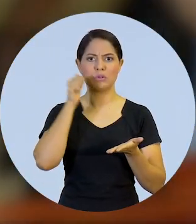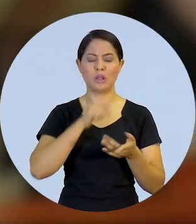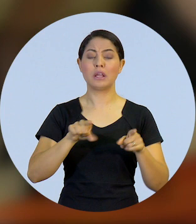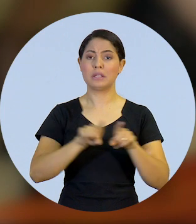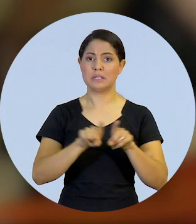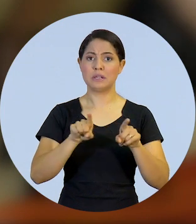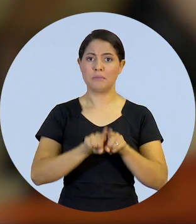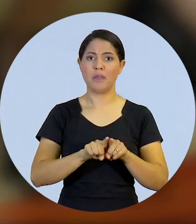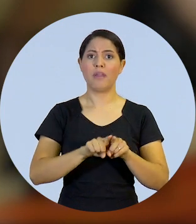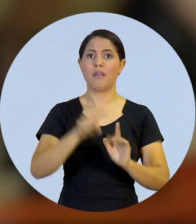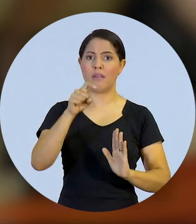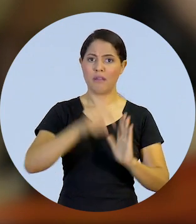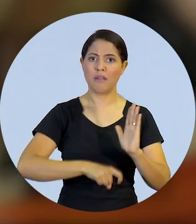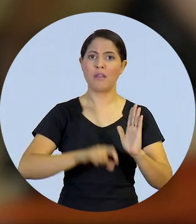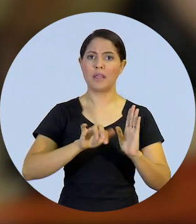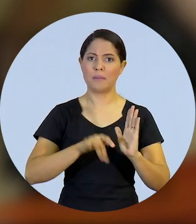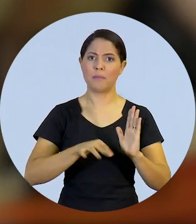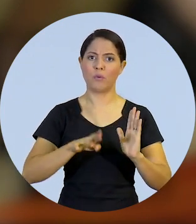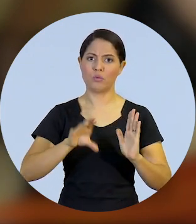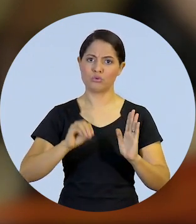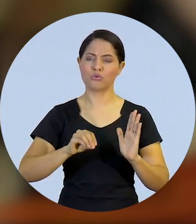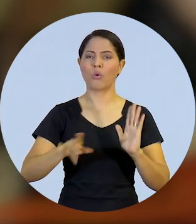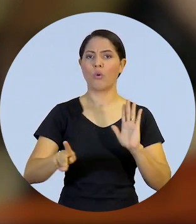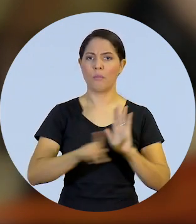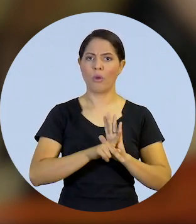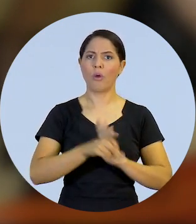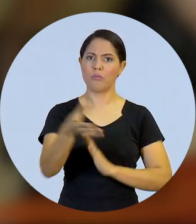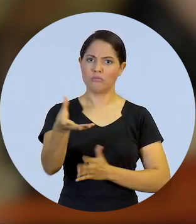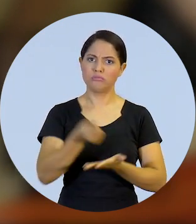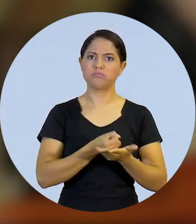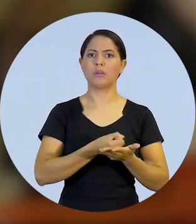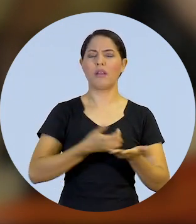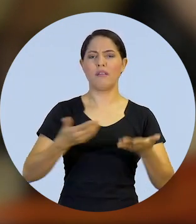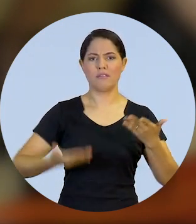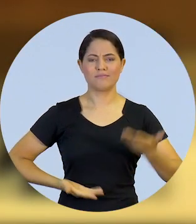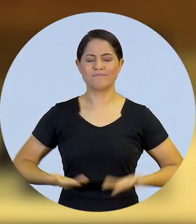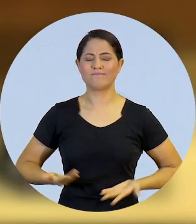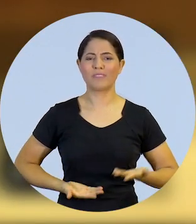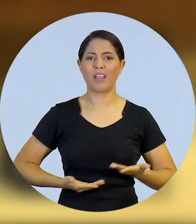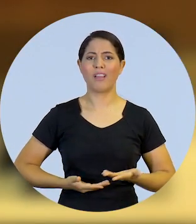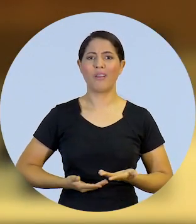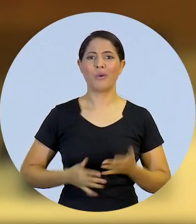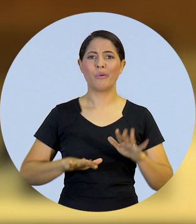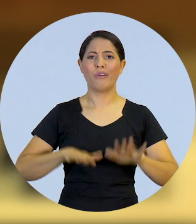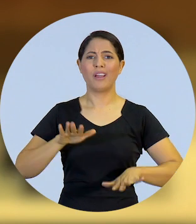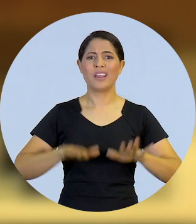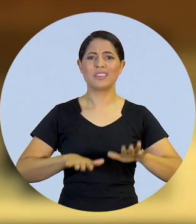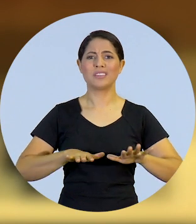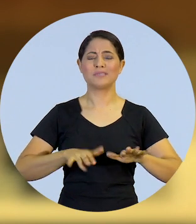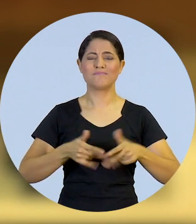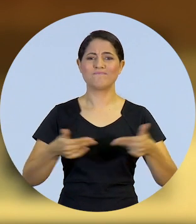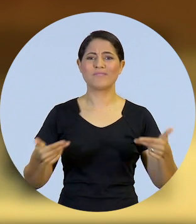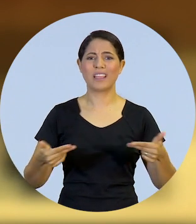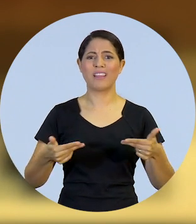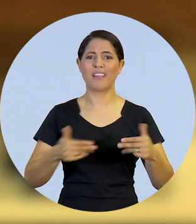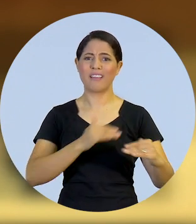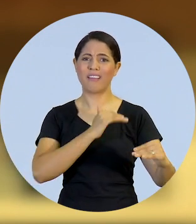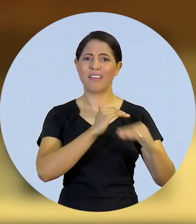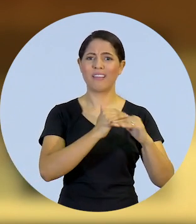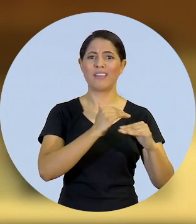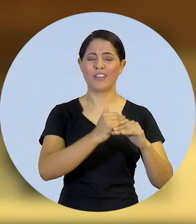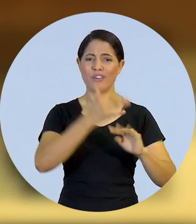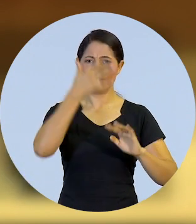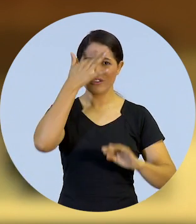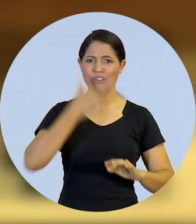de mulheres devido ao recolhimento do imposto por parte das empresas, o que gera instabilidade profissional,